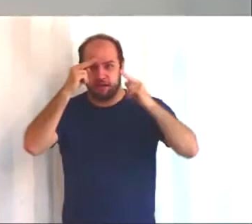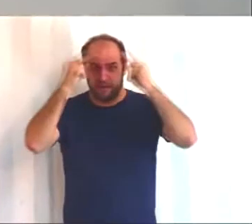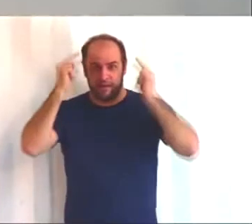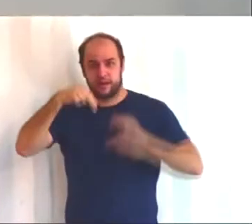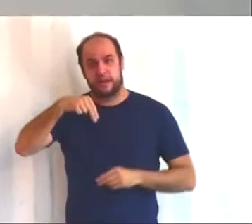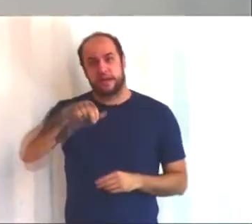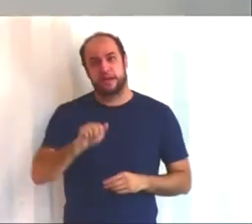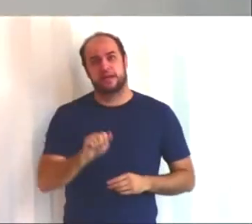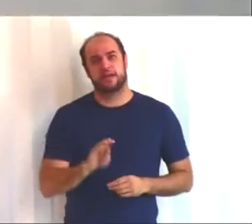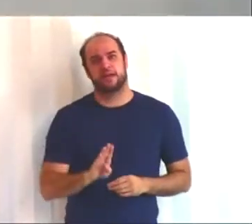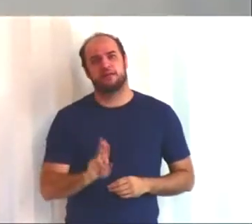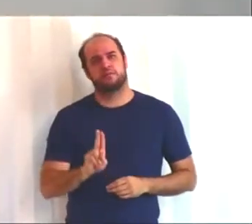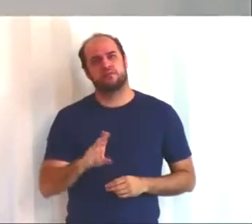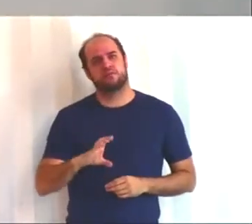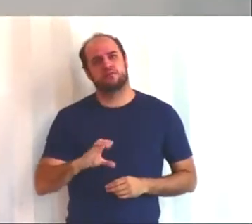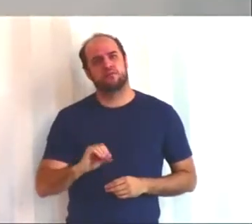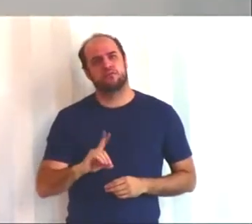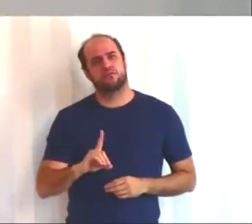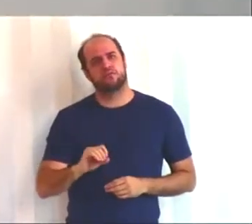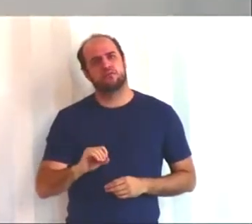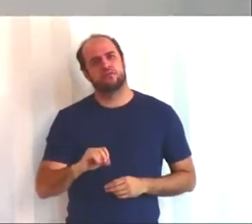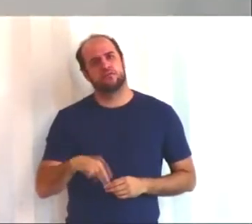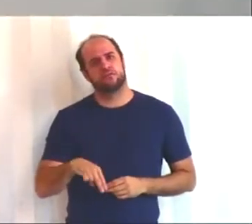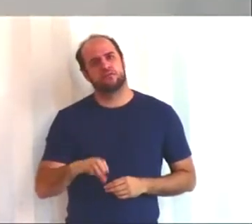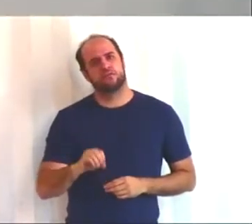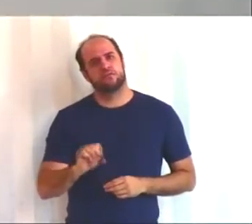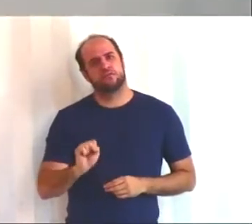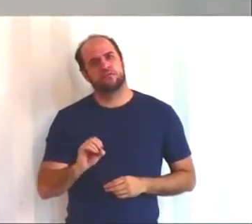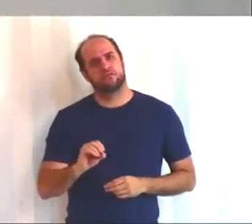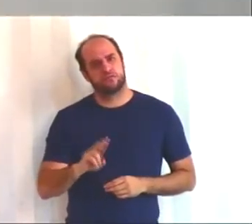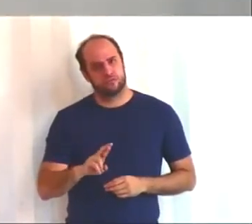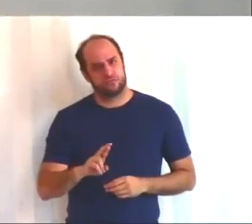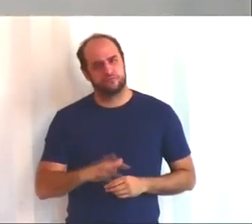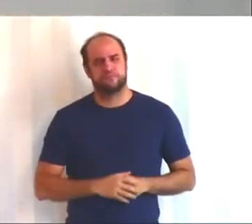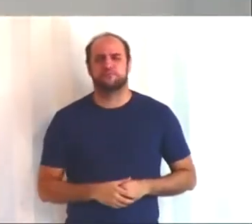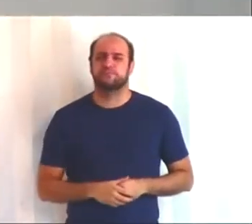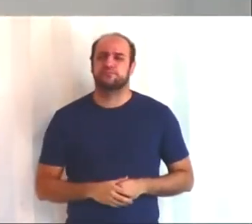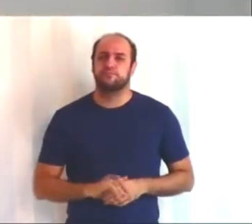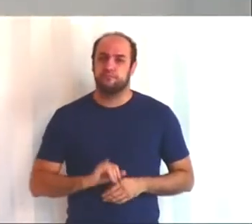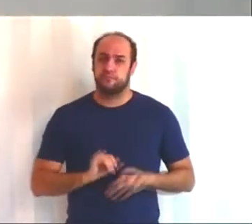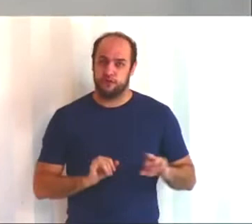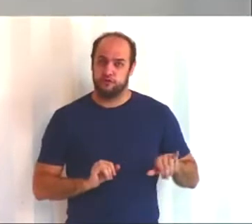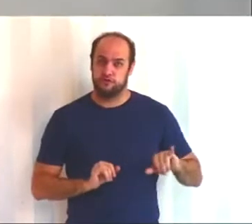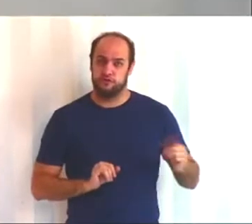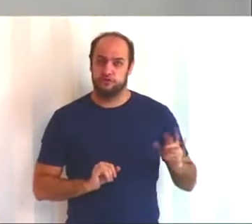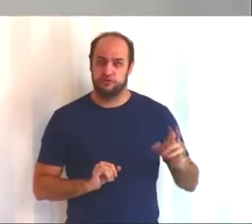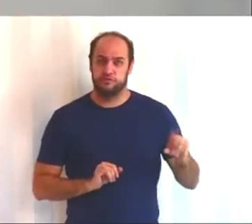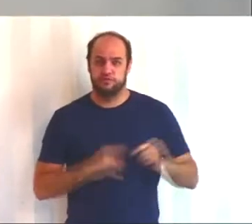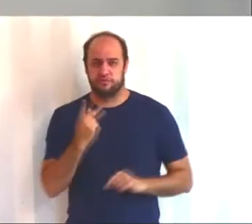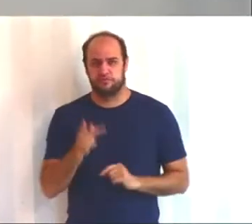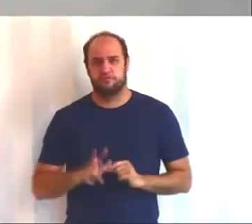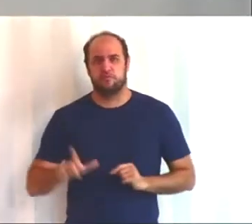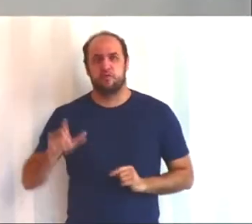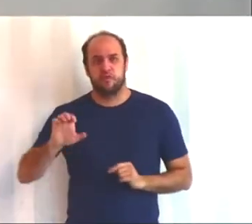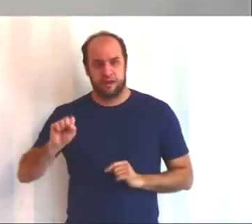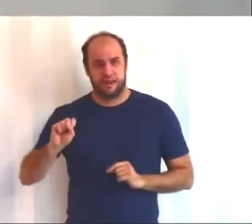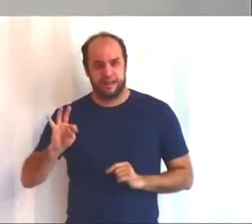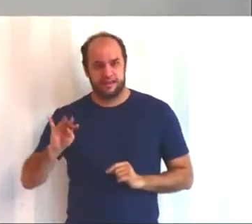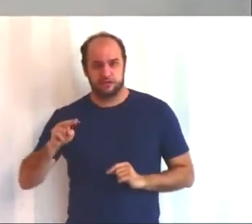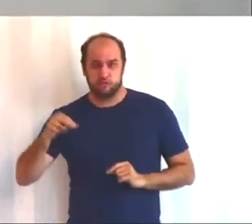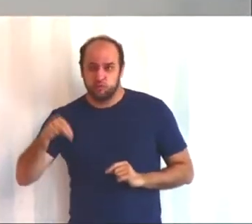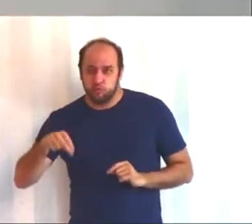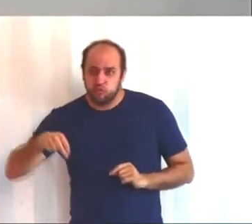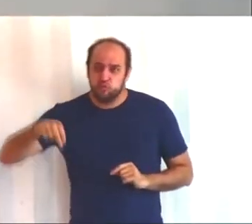o cumprimento da profecia, que vai acontecer dentro do livro de Jeremias, quando Nabucodonosor sai do leste, ele passa